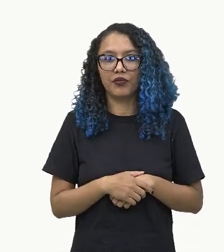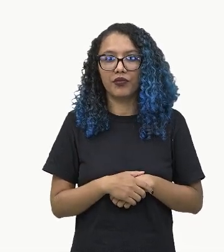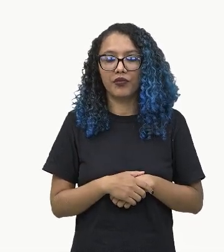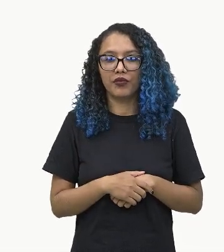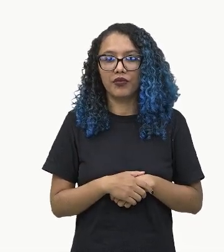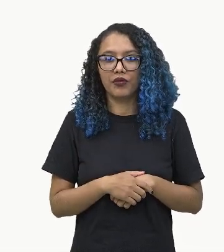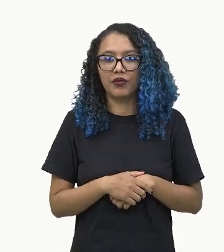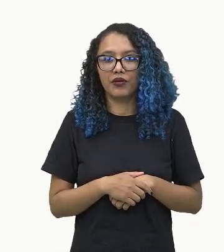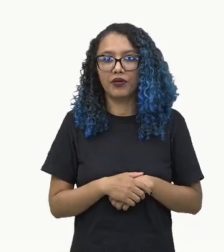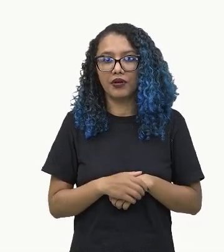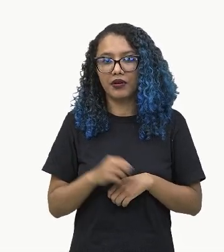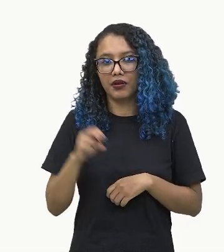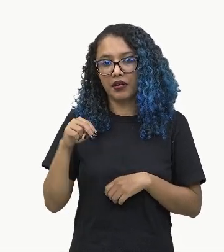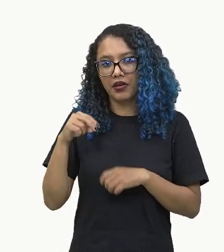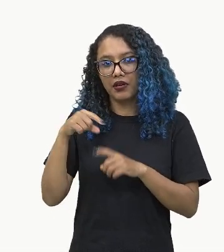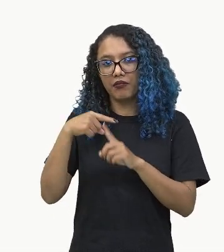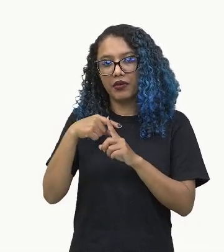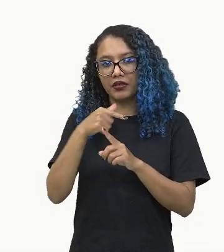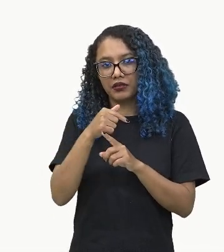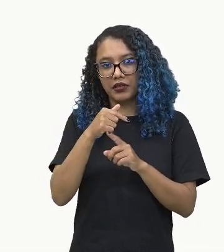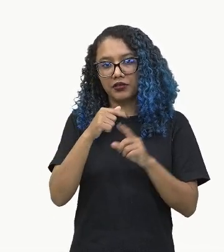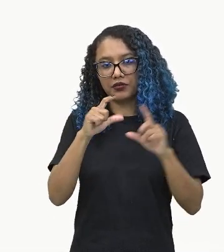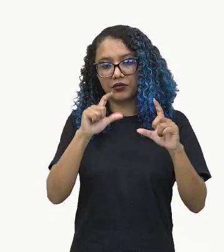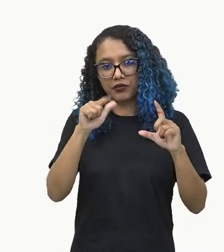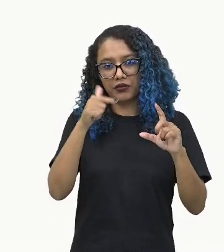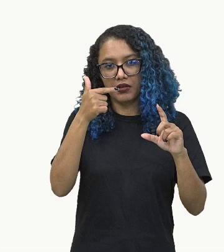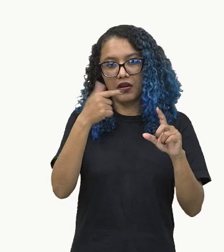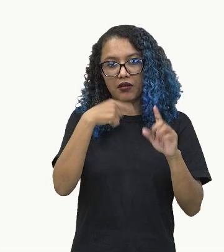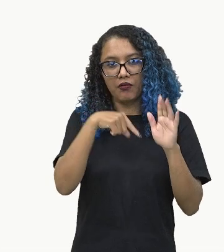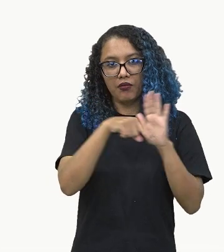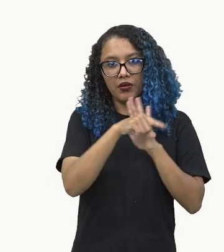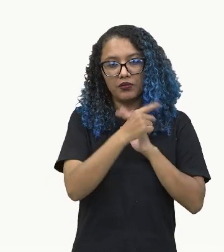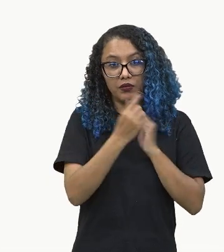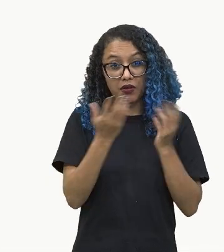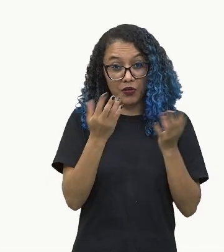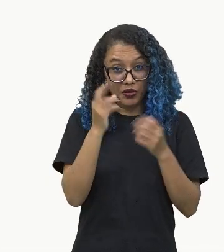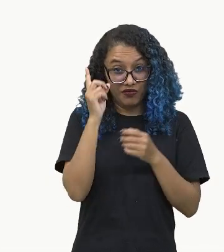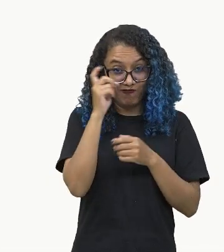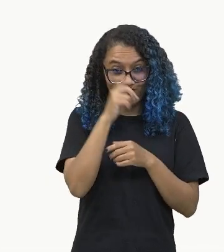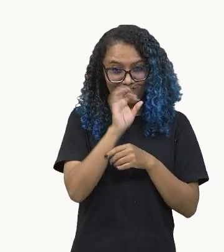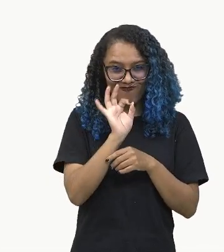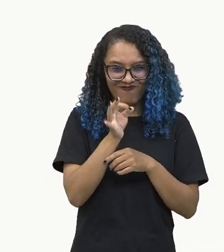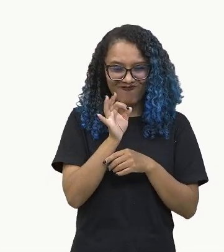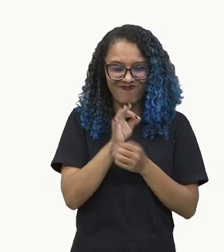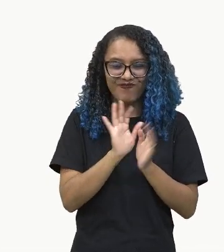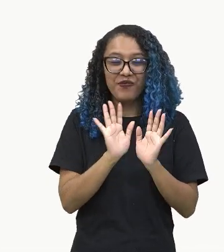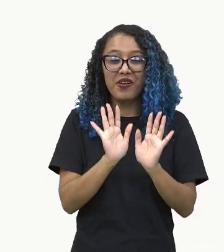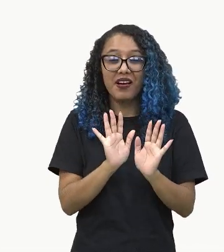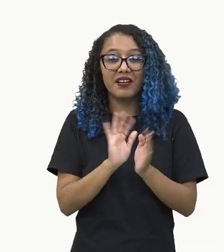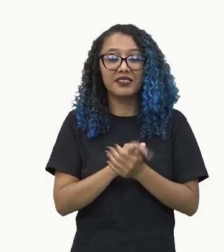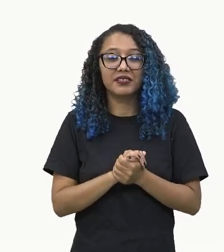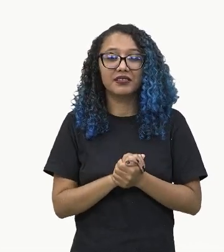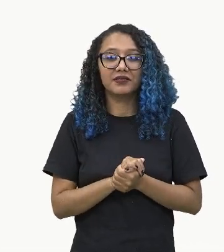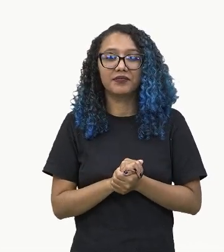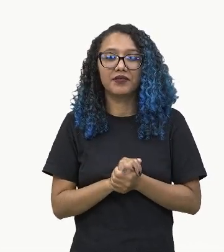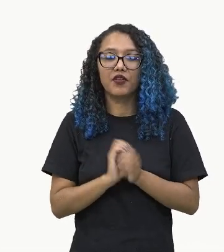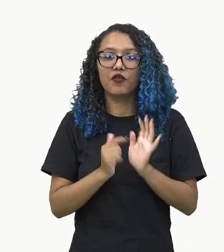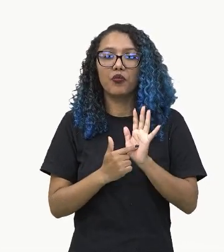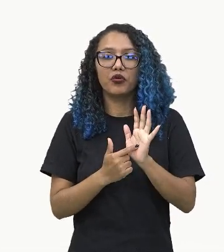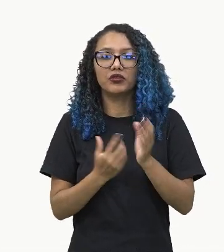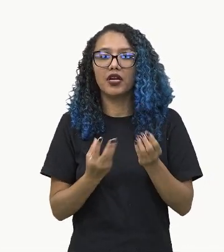menos 1. E aí? Agora ficou difícil, né? Só que a gente vai escrever agora esse polinômio na